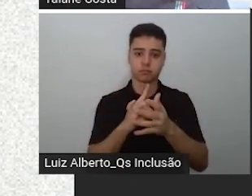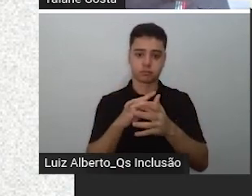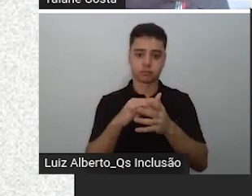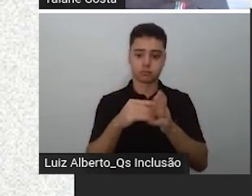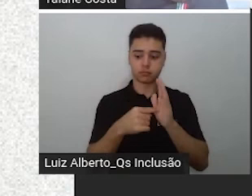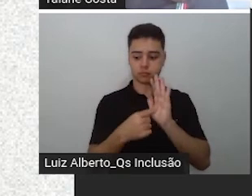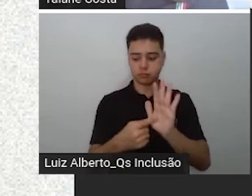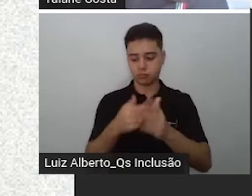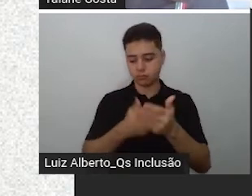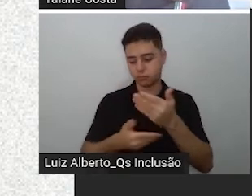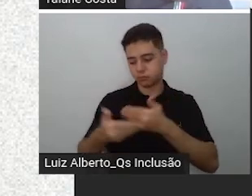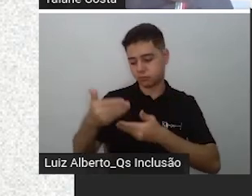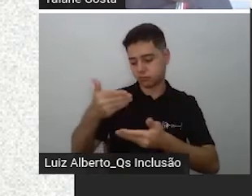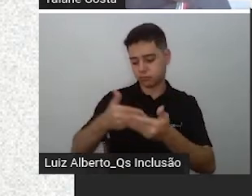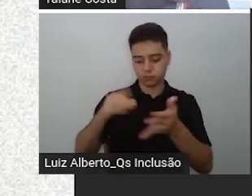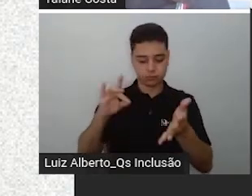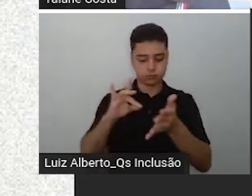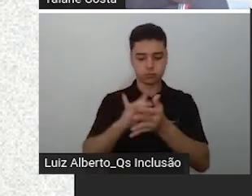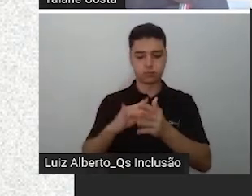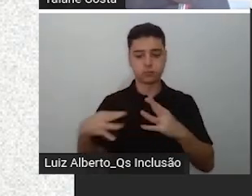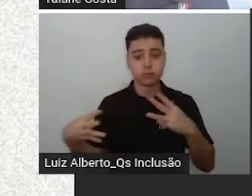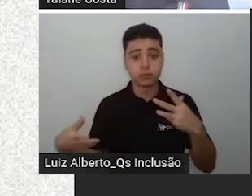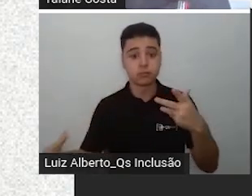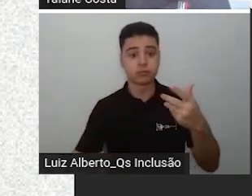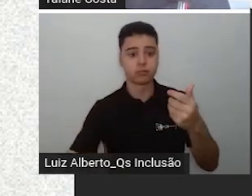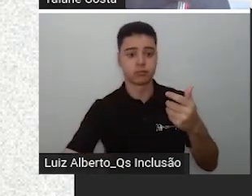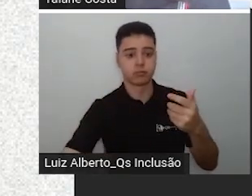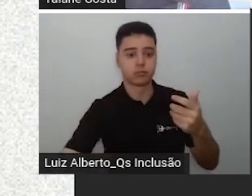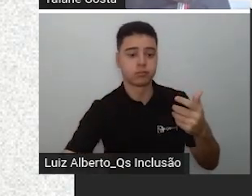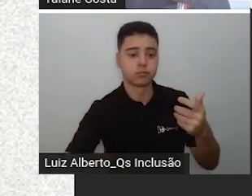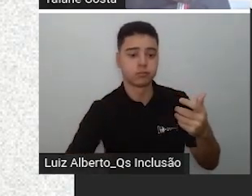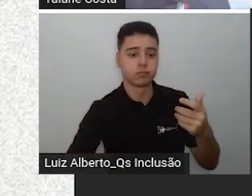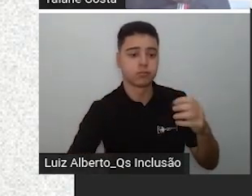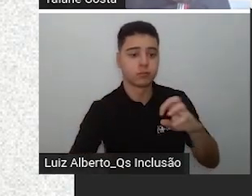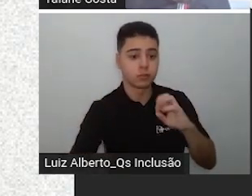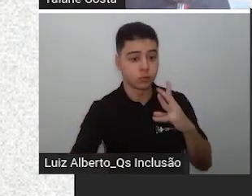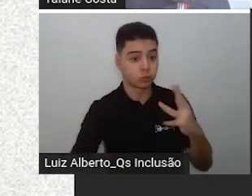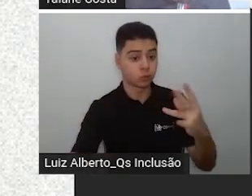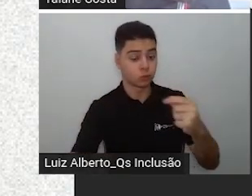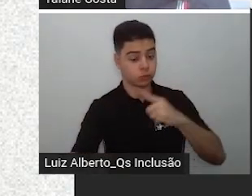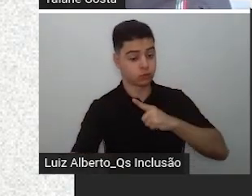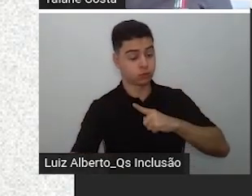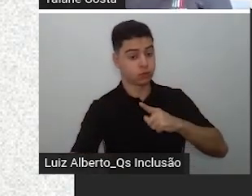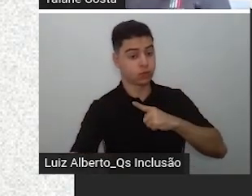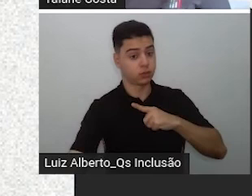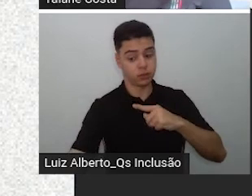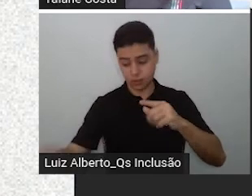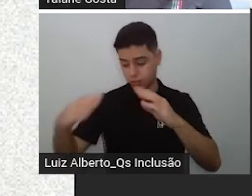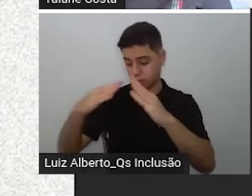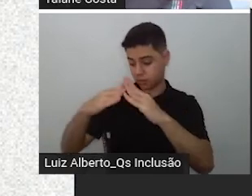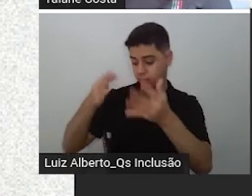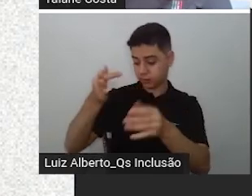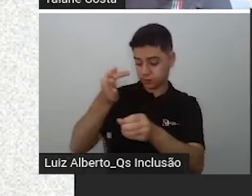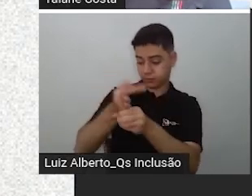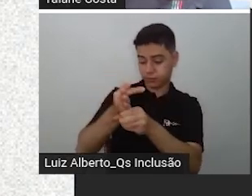exposição Inarredáveis, que era uma exposição de quadrinhos também, na Casa Fiat de Cultura.